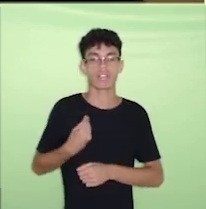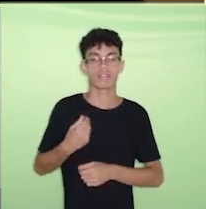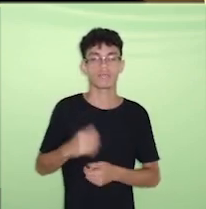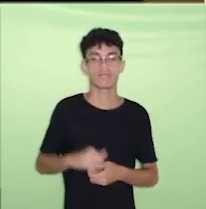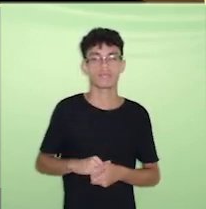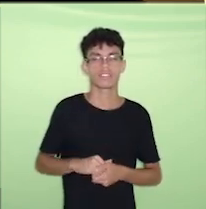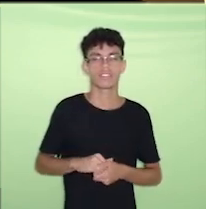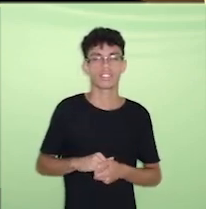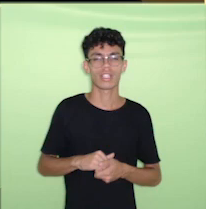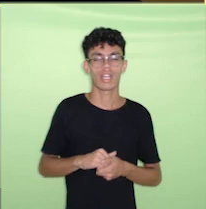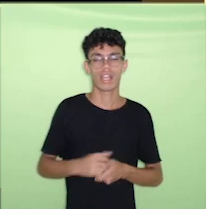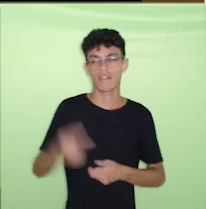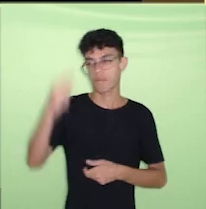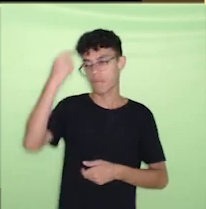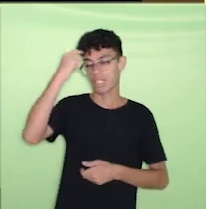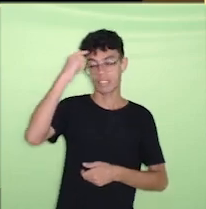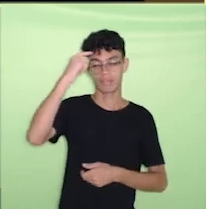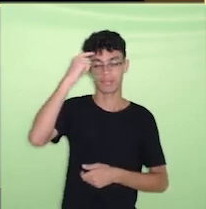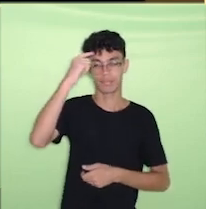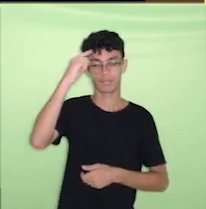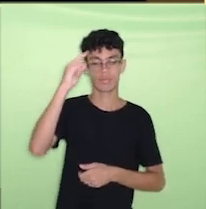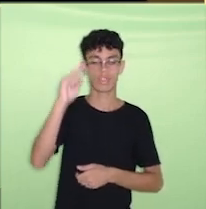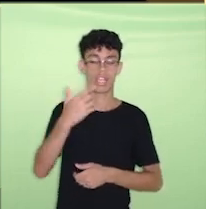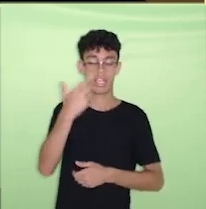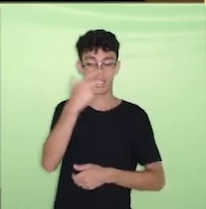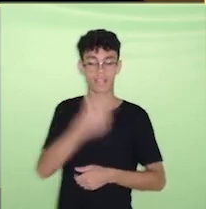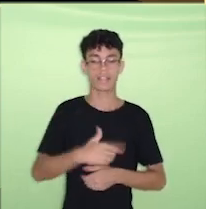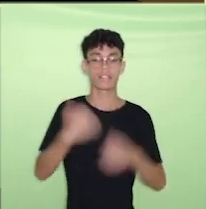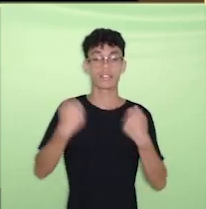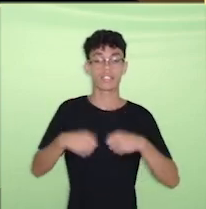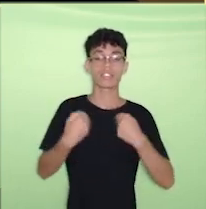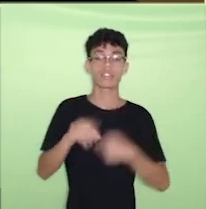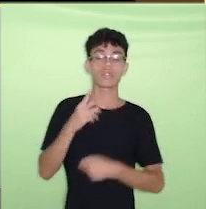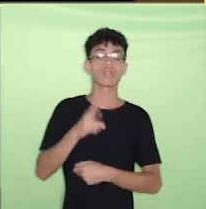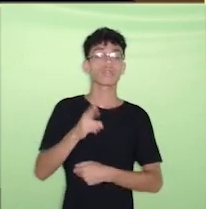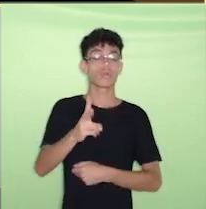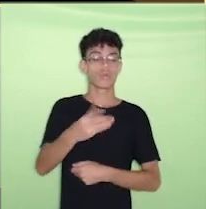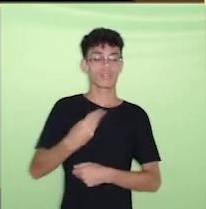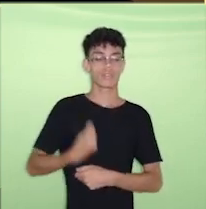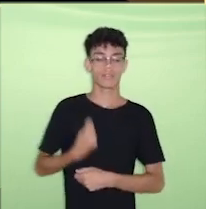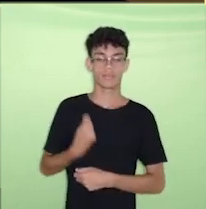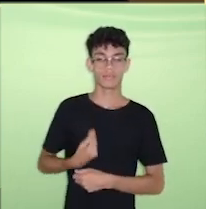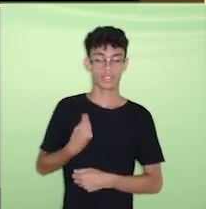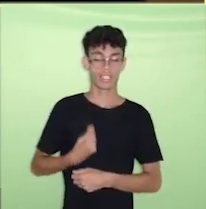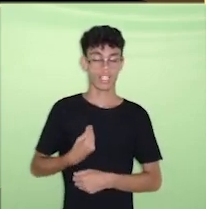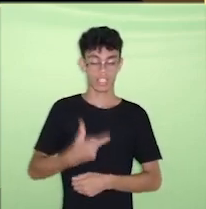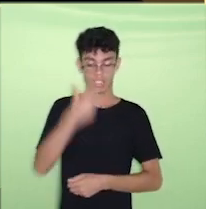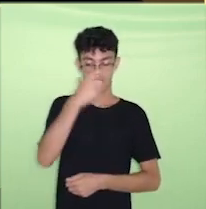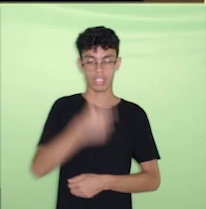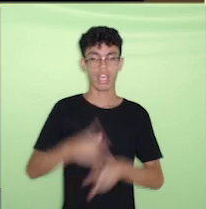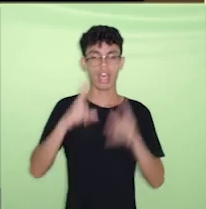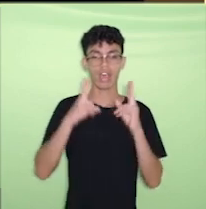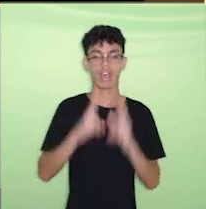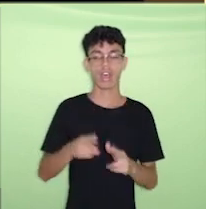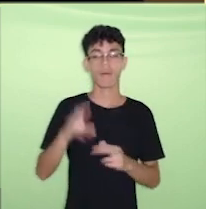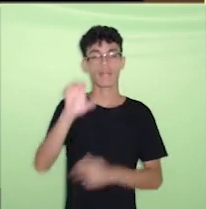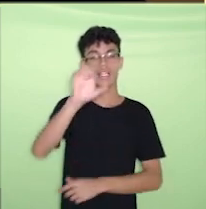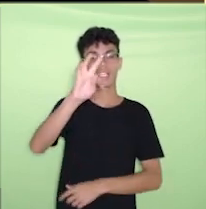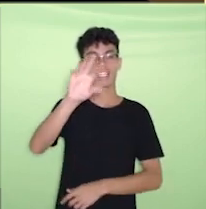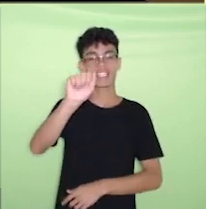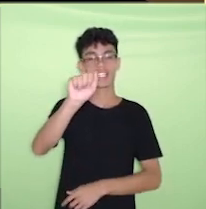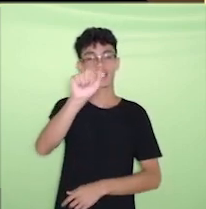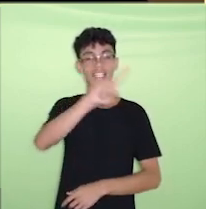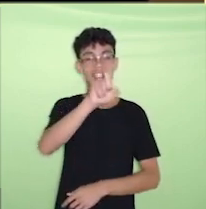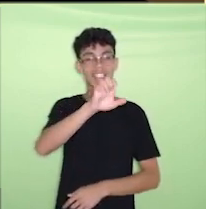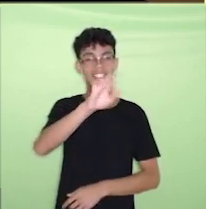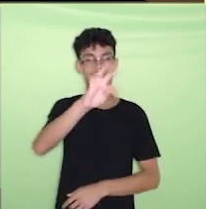início, fará o seguinte raciocínio. Eu preciso continuar existindo, assim como sou, para que Eta e de